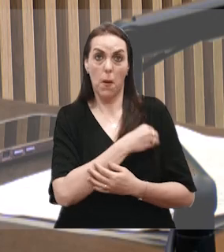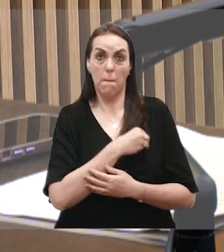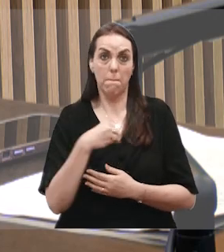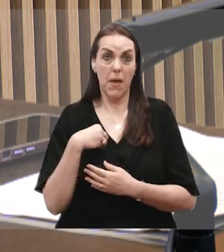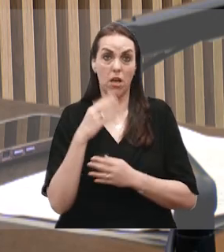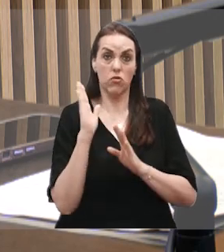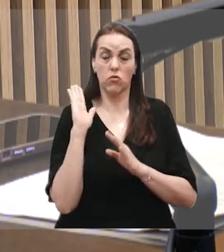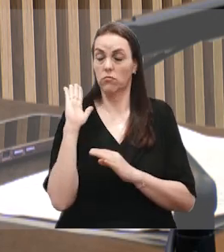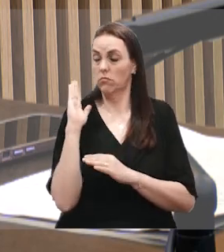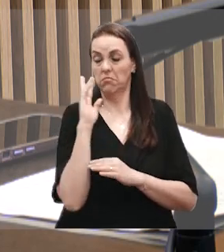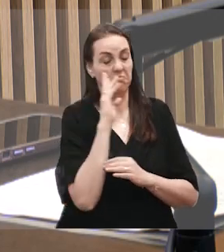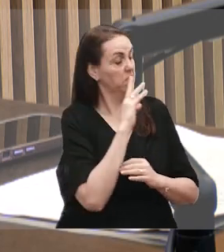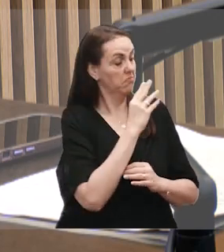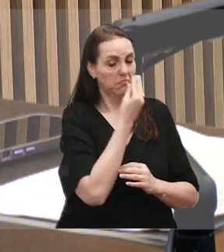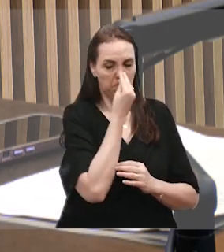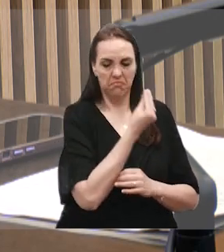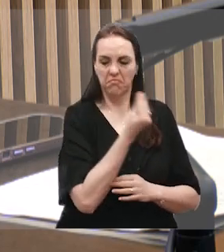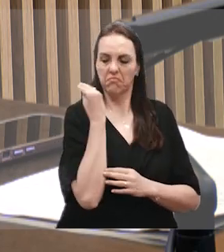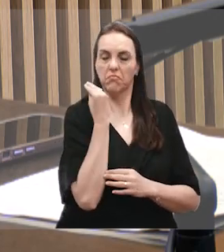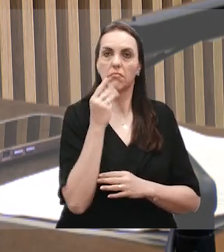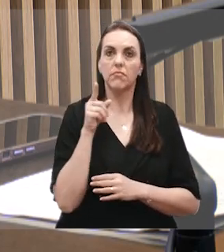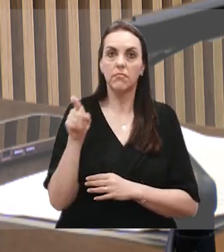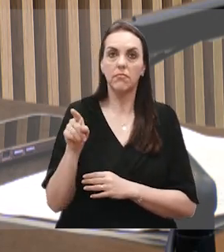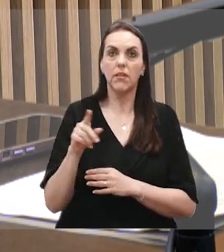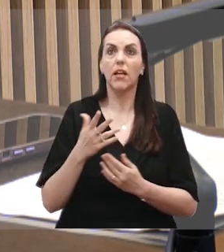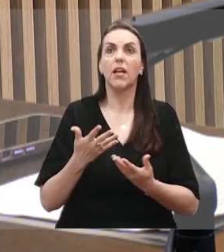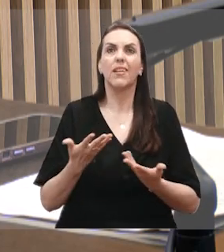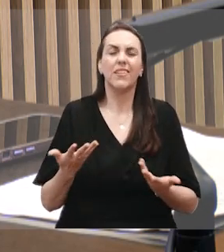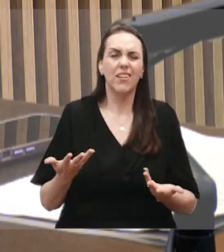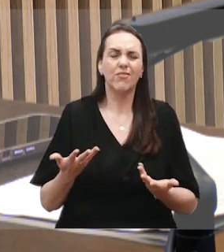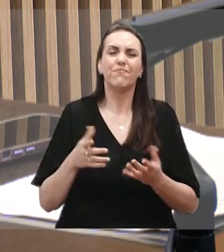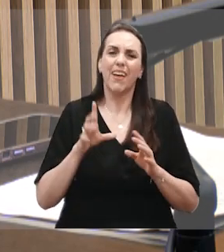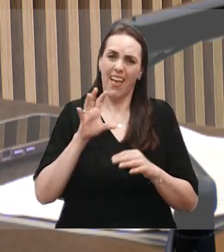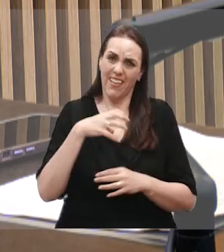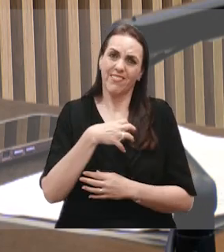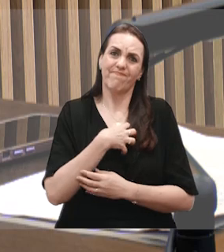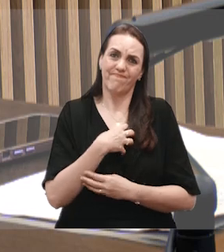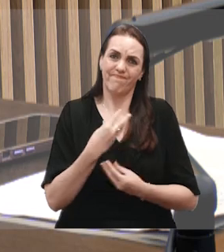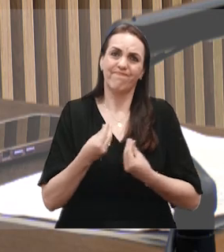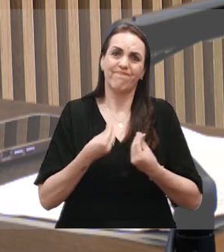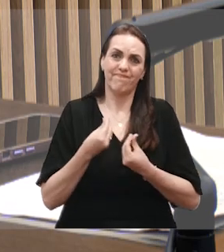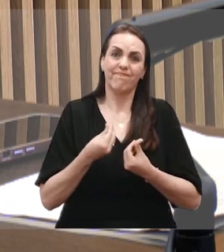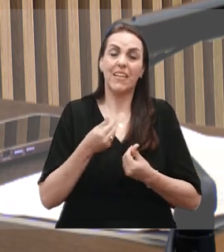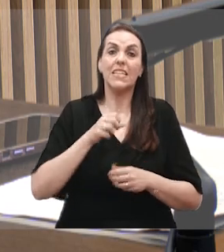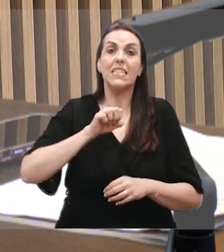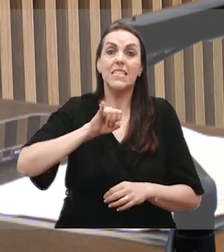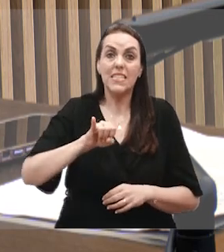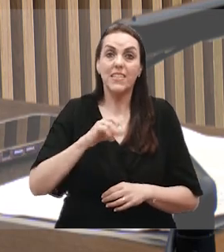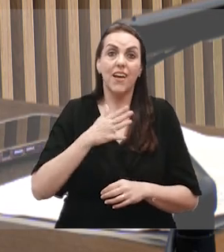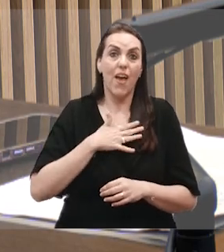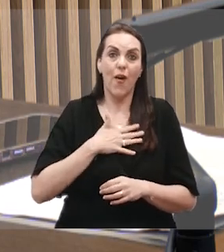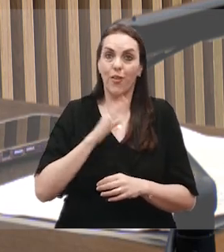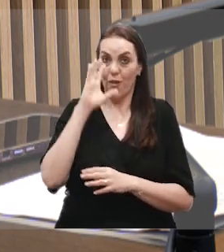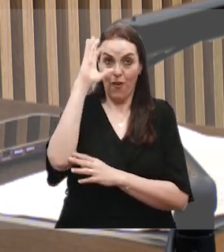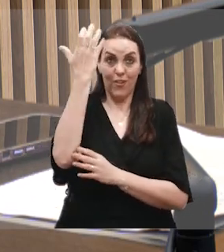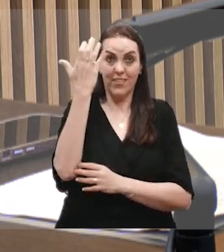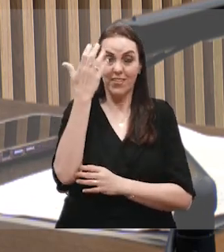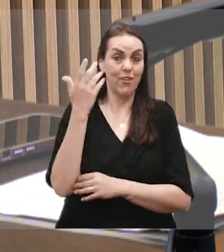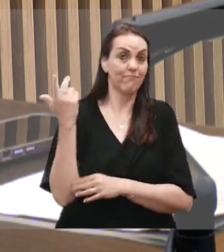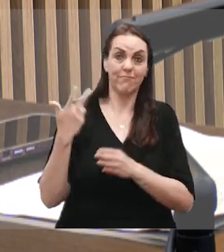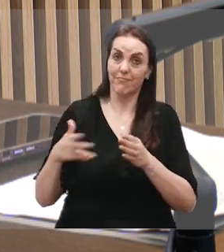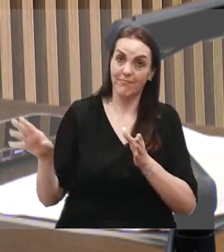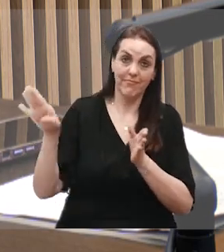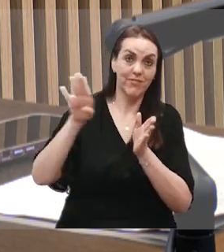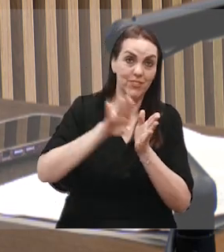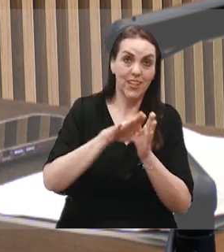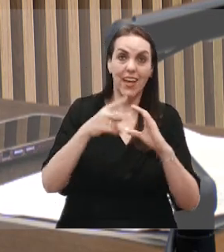quando ela passava, né? Então, e é uma situação que daqui a pouco, se eu não tivesse passado, né, eu não conseguiria trazer para a Câmara.